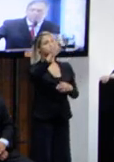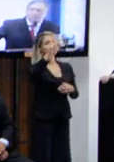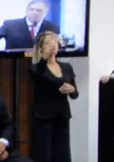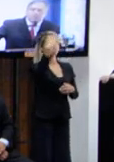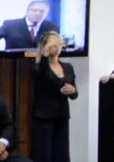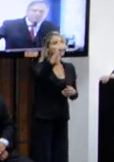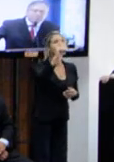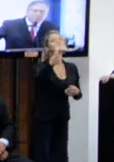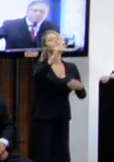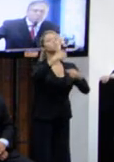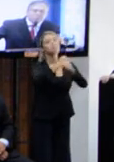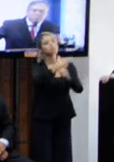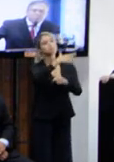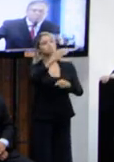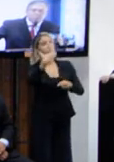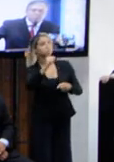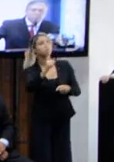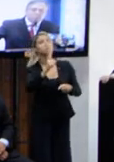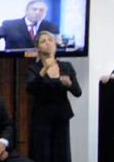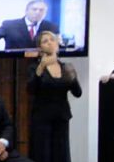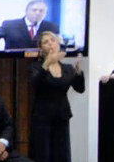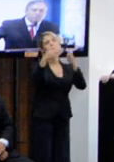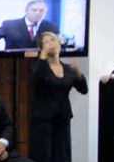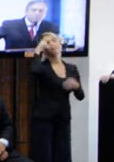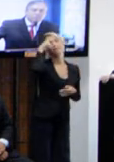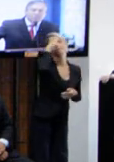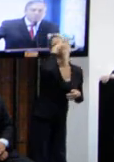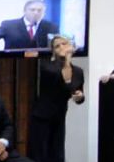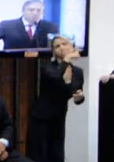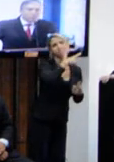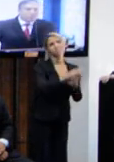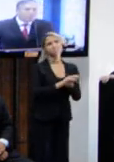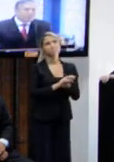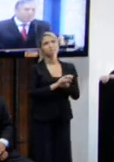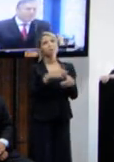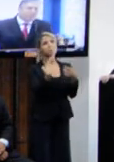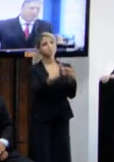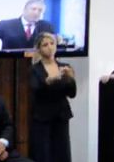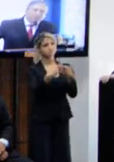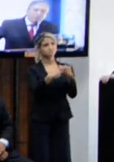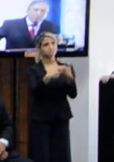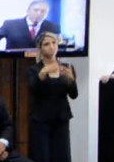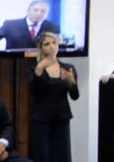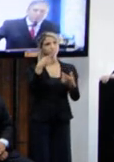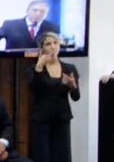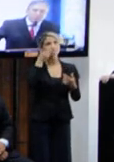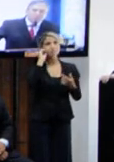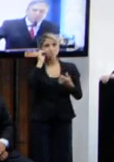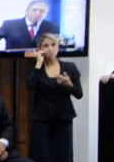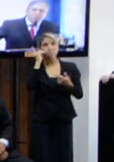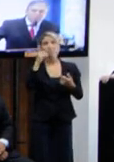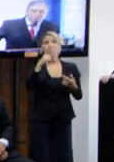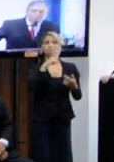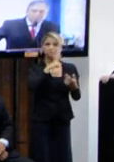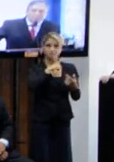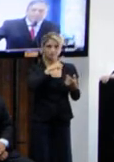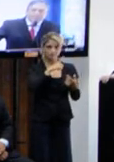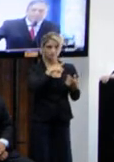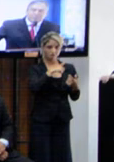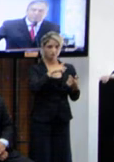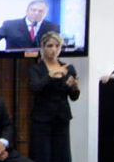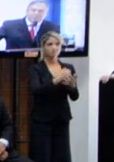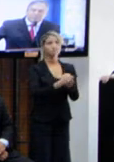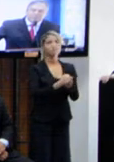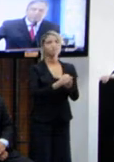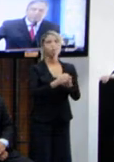no meio do ano, uma situação muito difícil. Se ontem nós conseguimos fazer o mínimo de uma